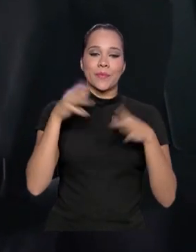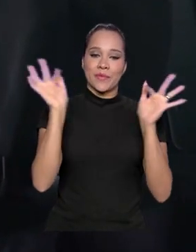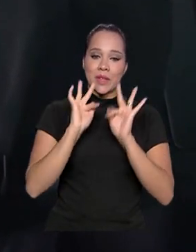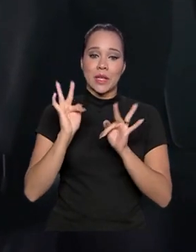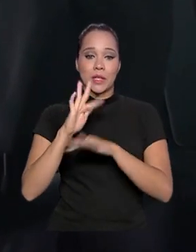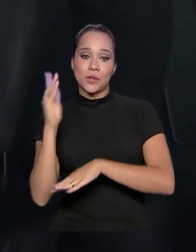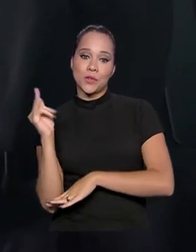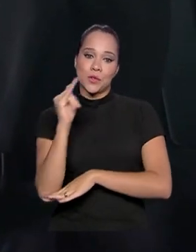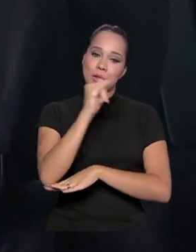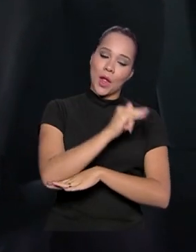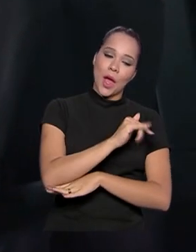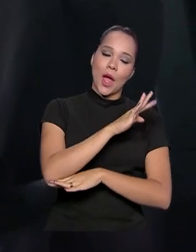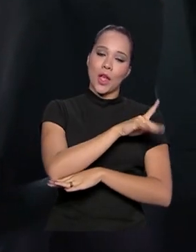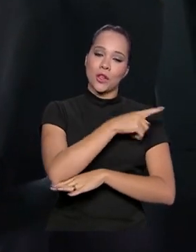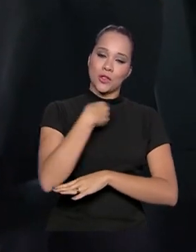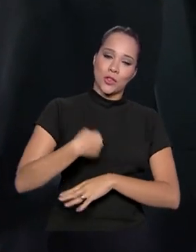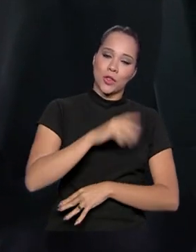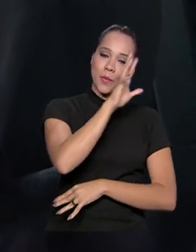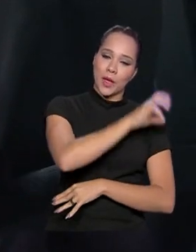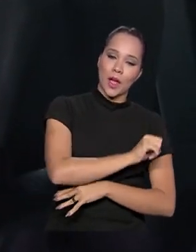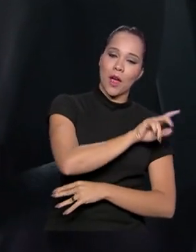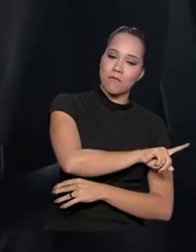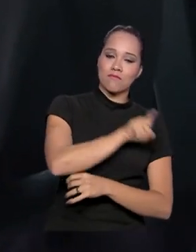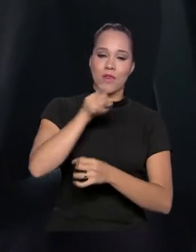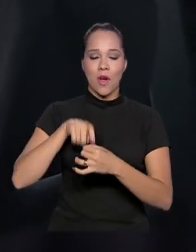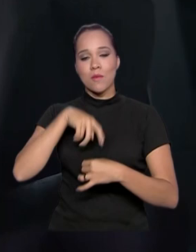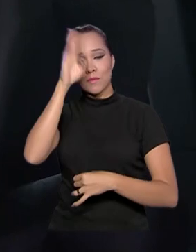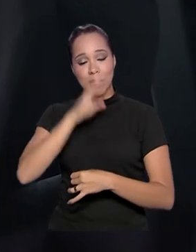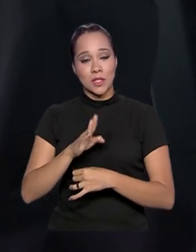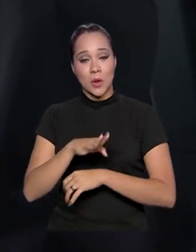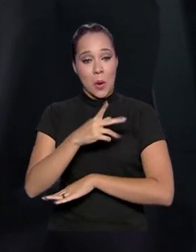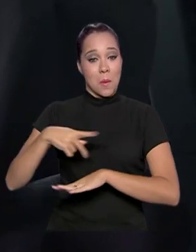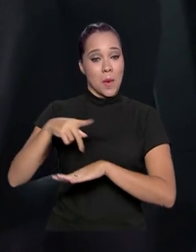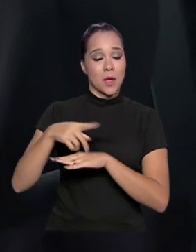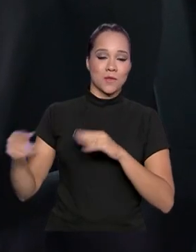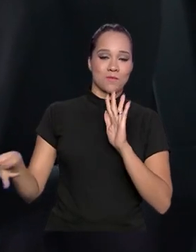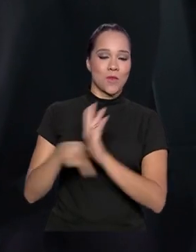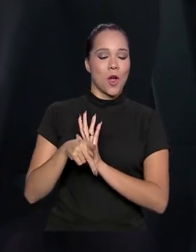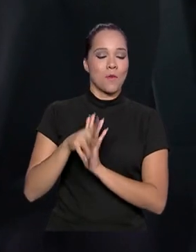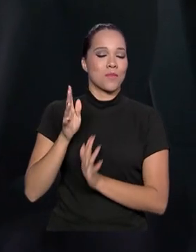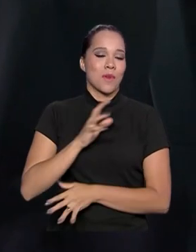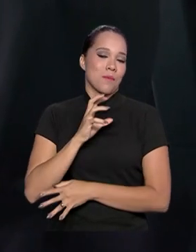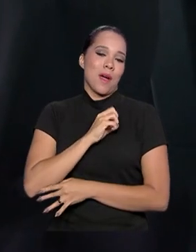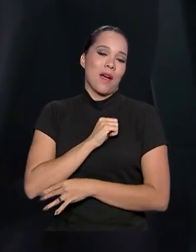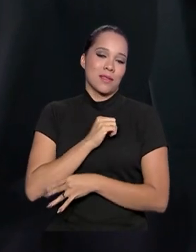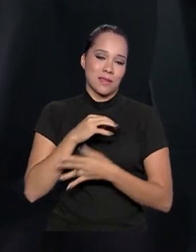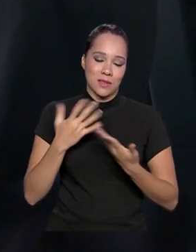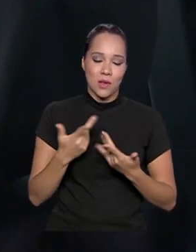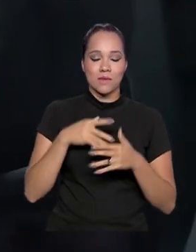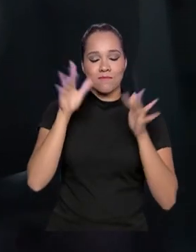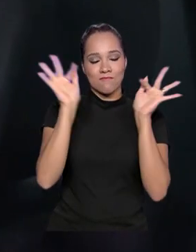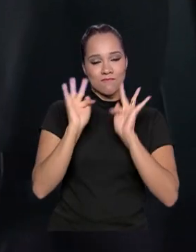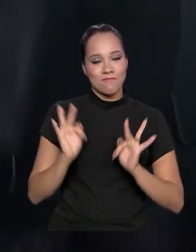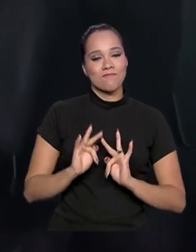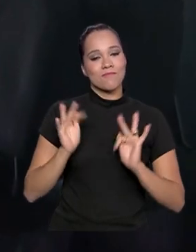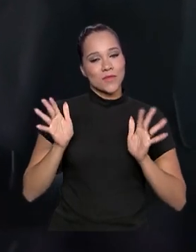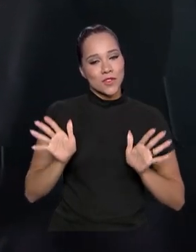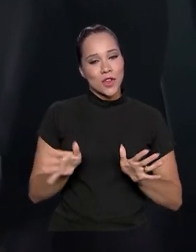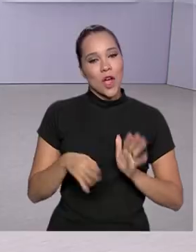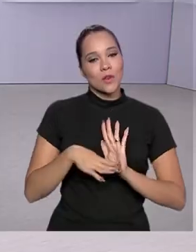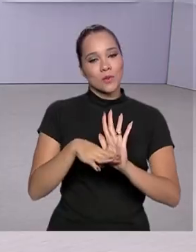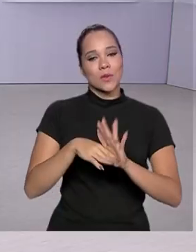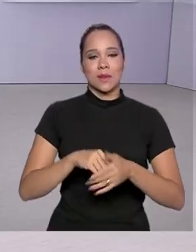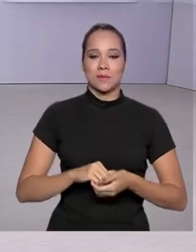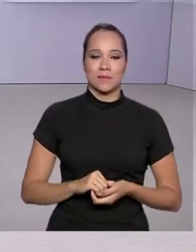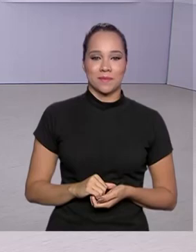ir lá, resgatá-los, trazer de volta o Brasil, a terra da gente, da minha querida. E a gente fica feliz em contribuir na missão como um todo.